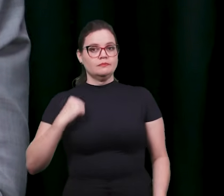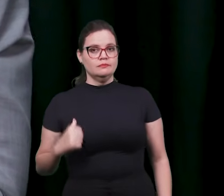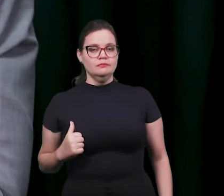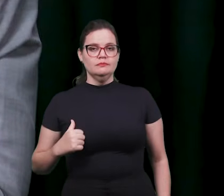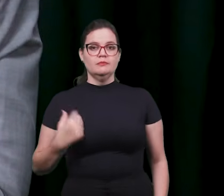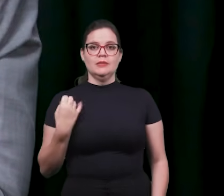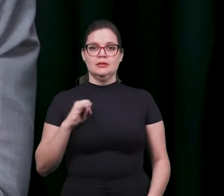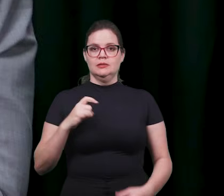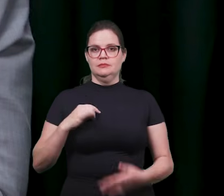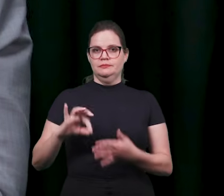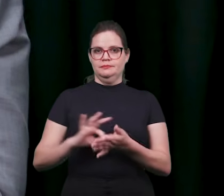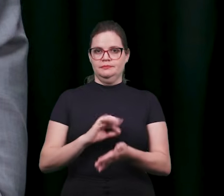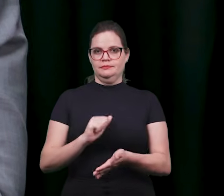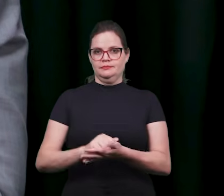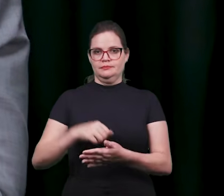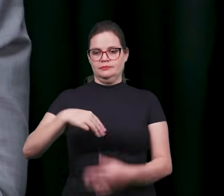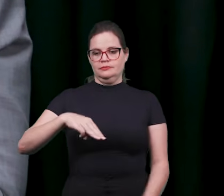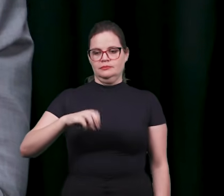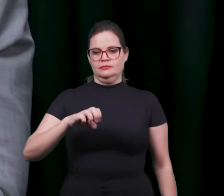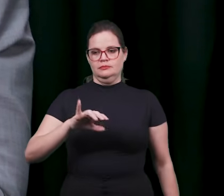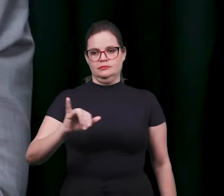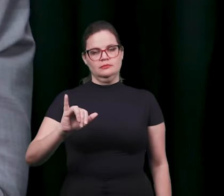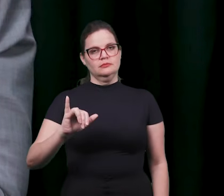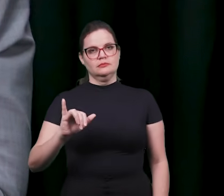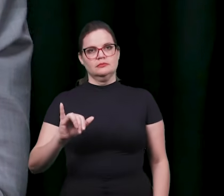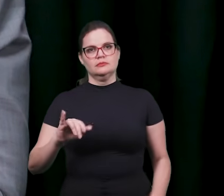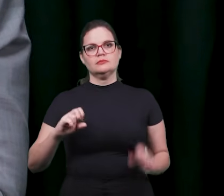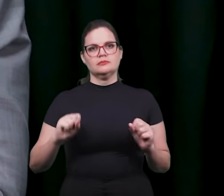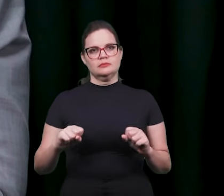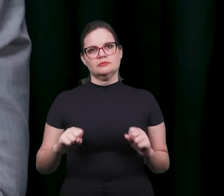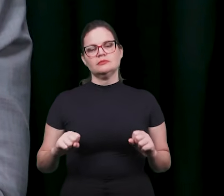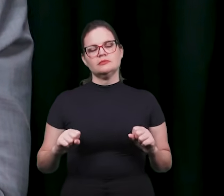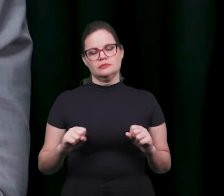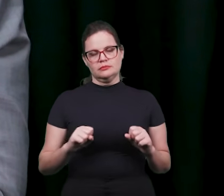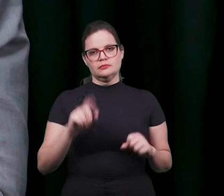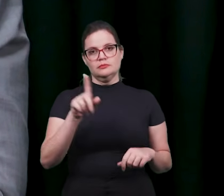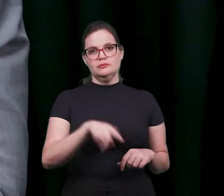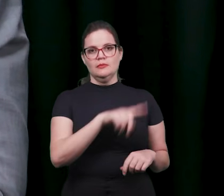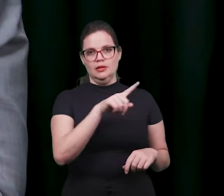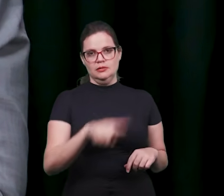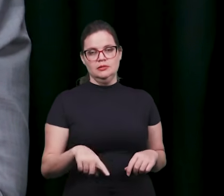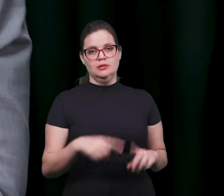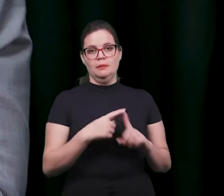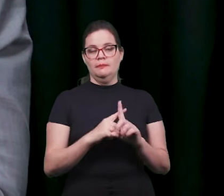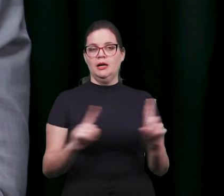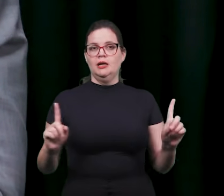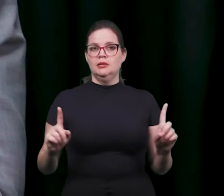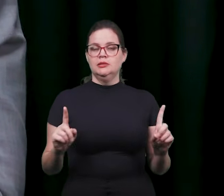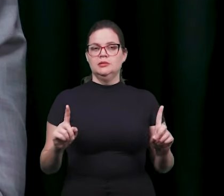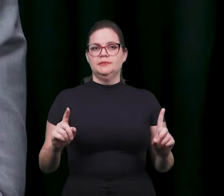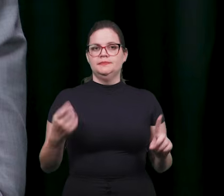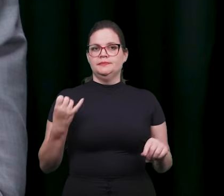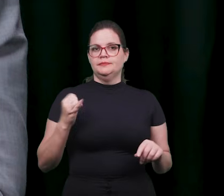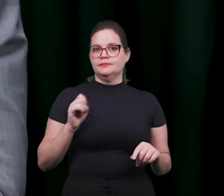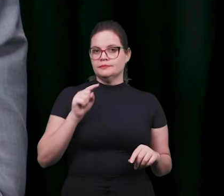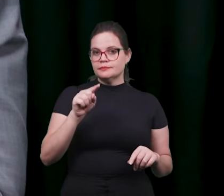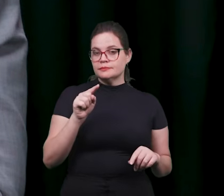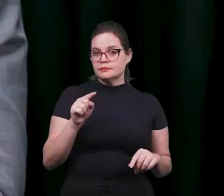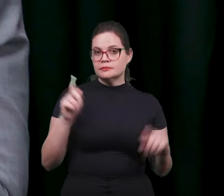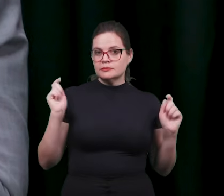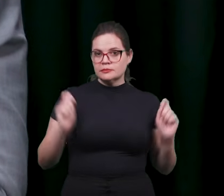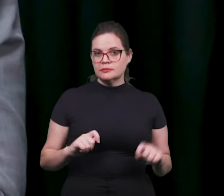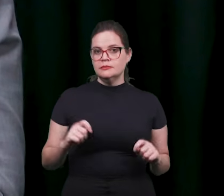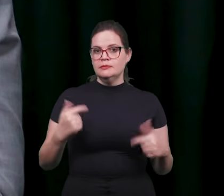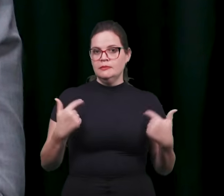sentido, quando eu me formalizo como MEI, isso pode ter um impacto, né? Um reflexo. Mas se você está